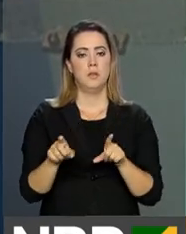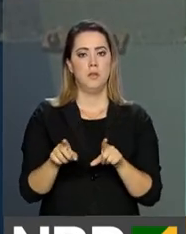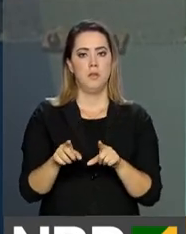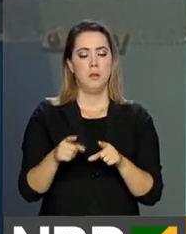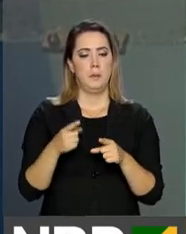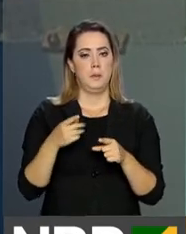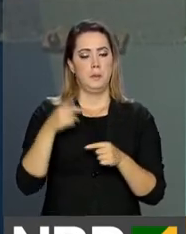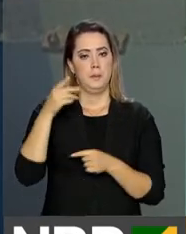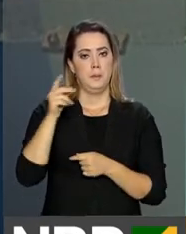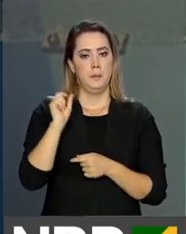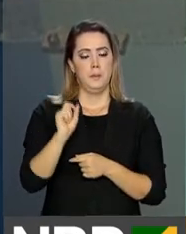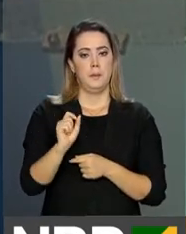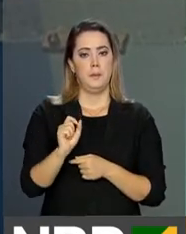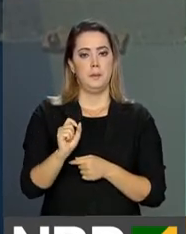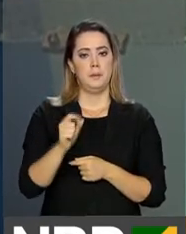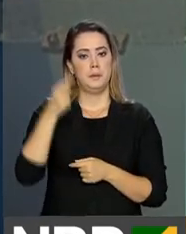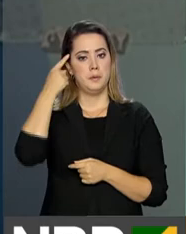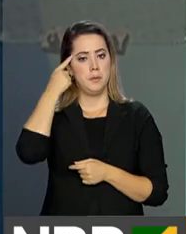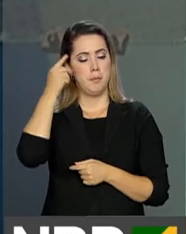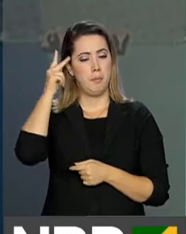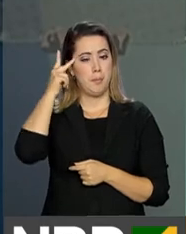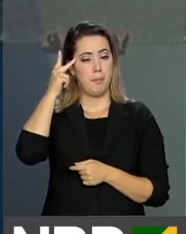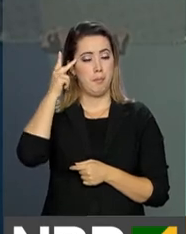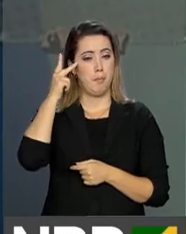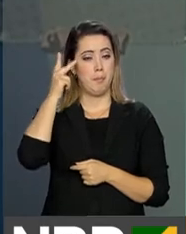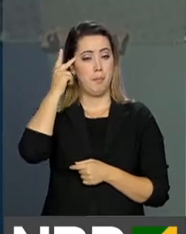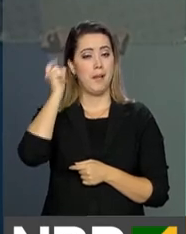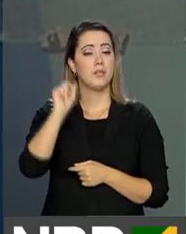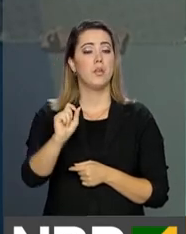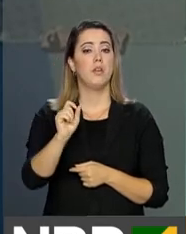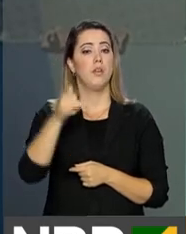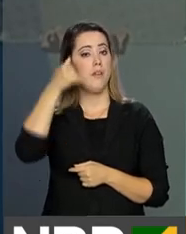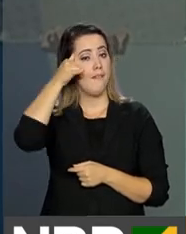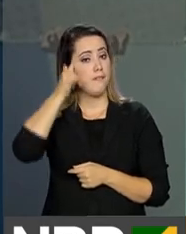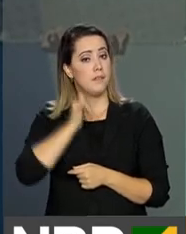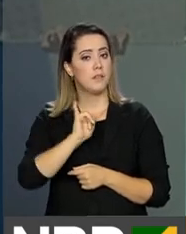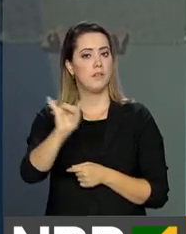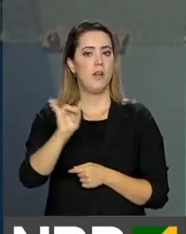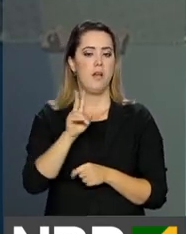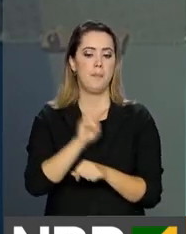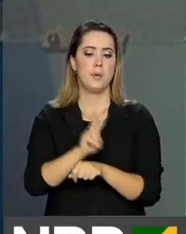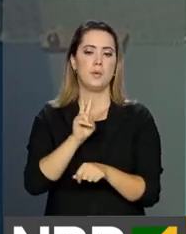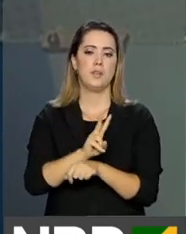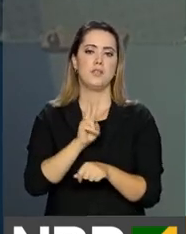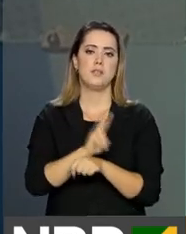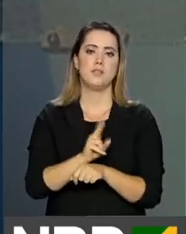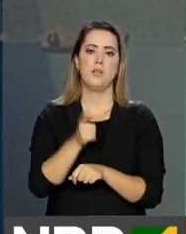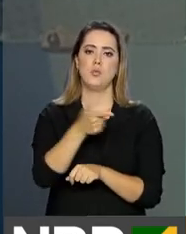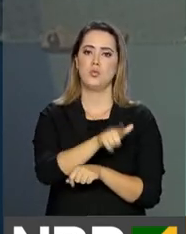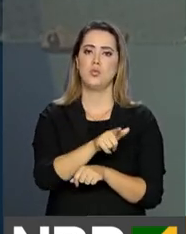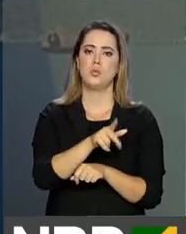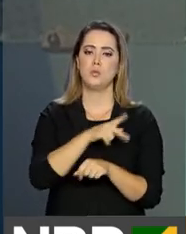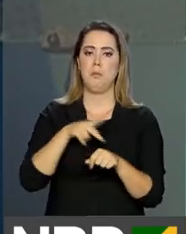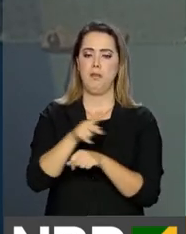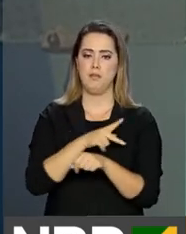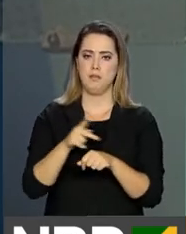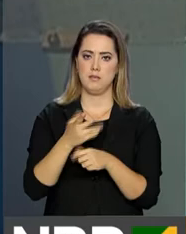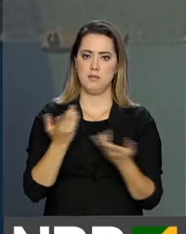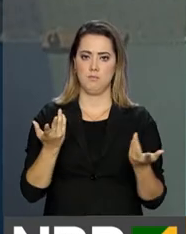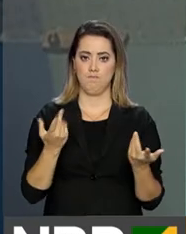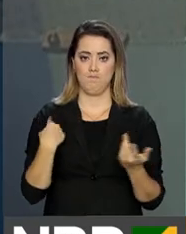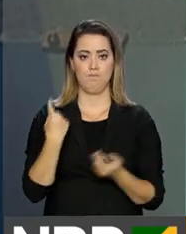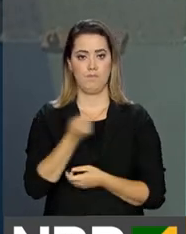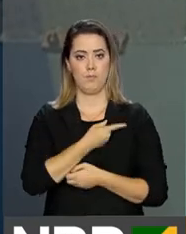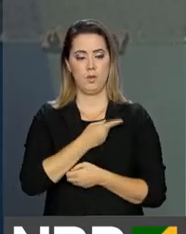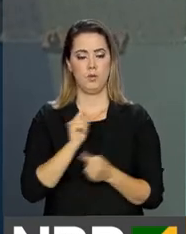contra medidas protecionistas, né? Medidas protecionistas de outros países.